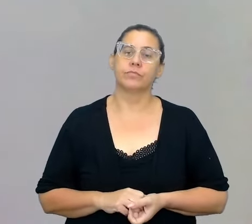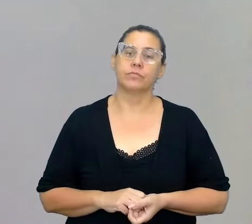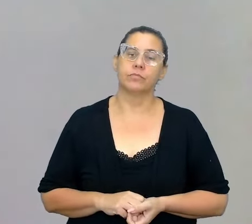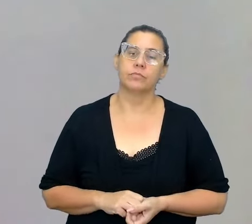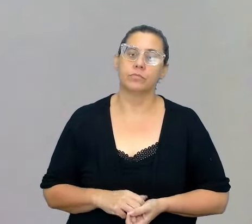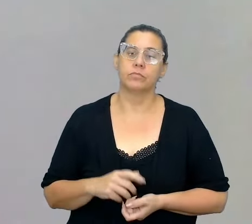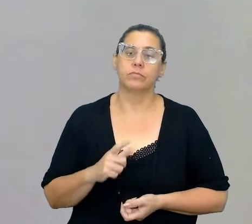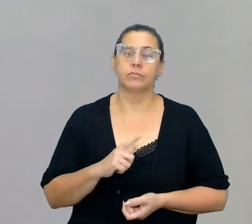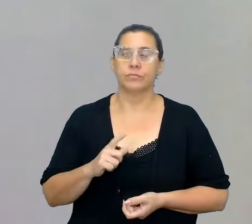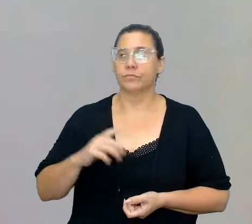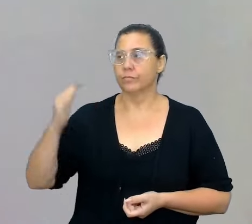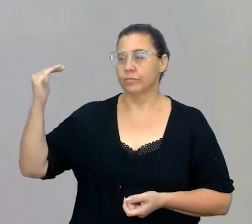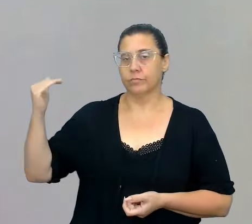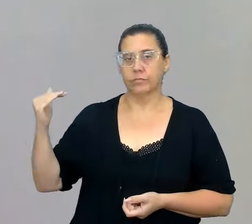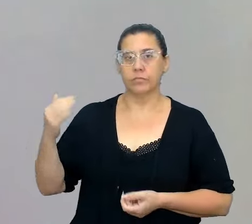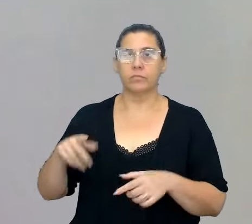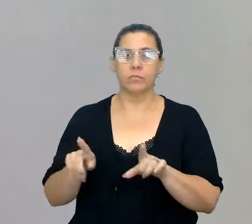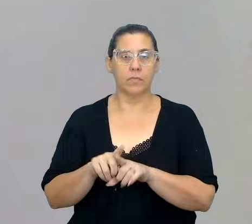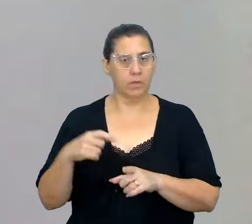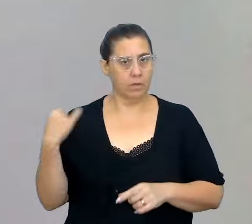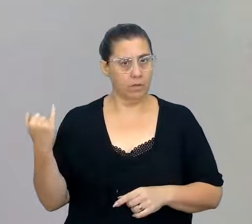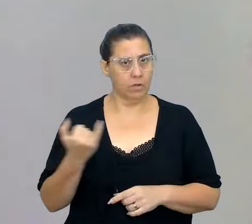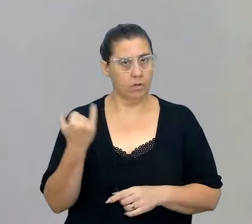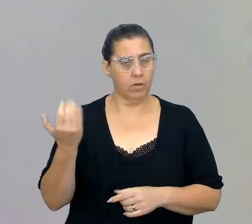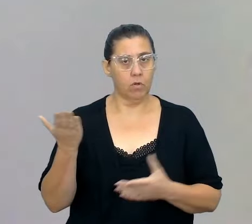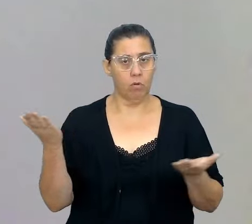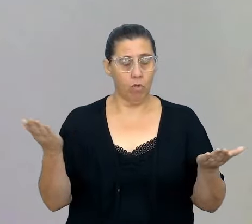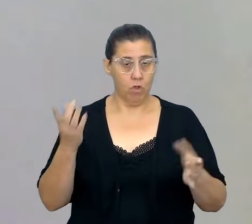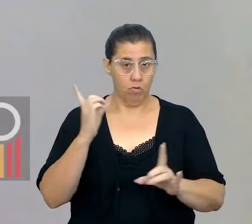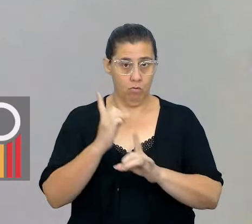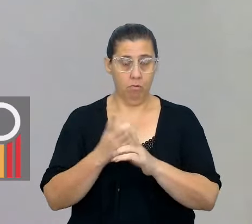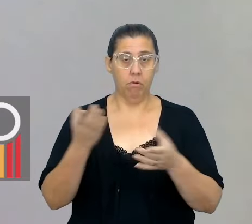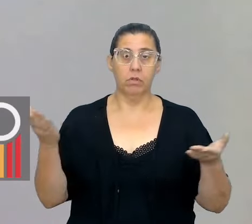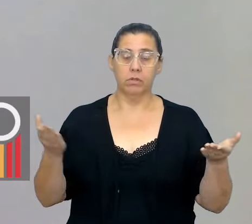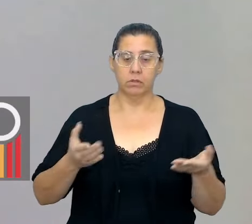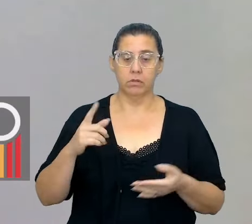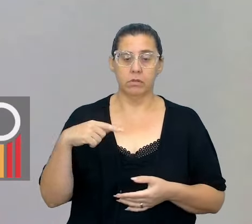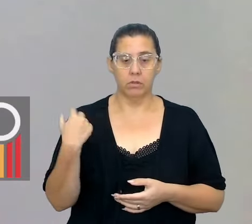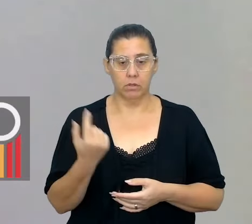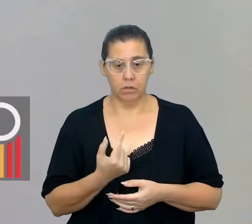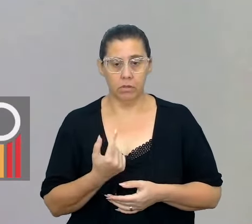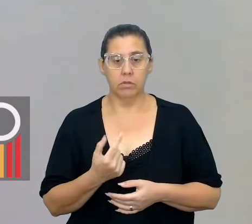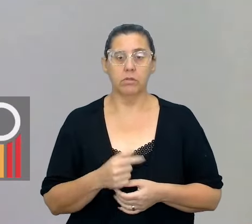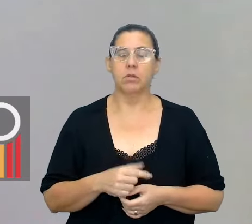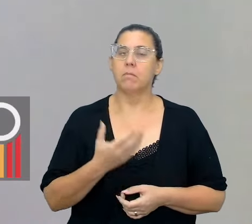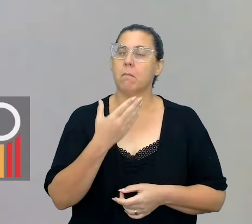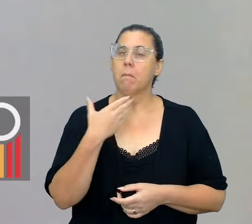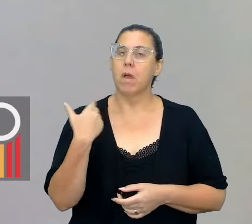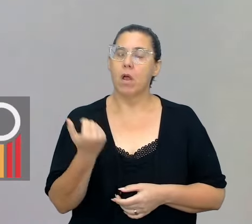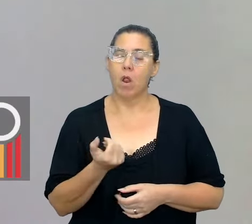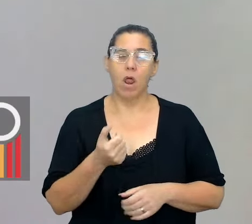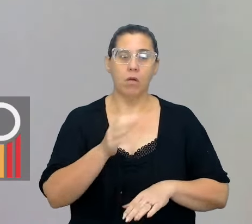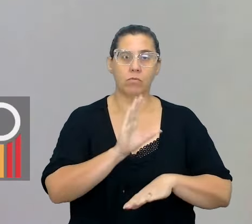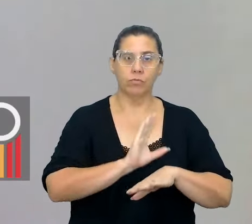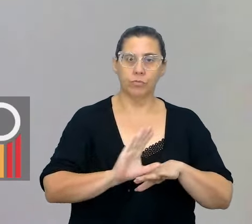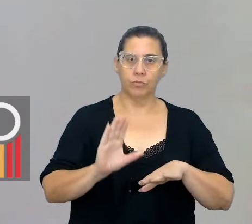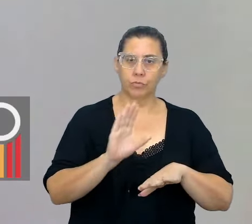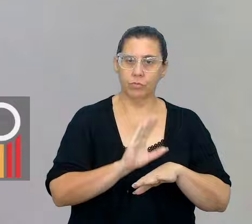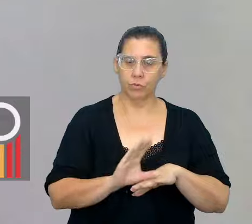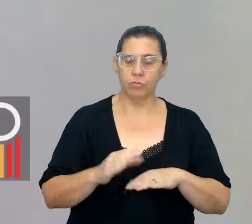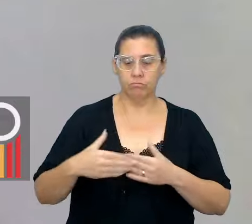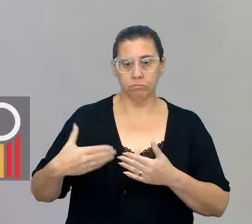Também tenho estatura baixa. O importante para nós estarmos aqui no nosso encontro é a gente aprimorar aí a nossa formação, né, a nossa